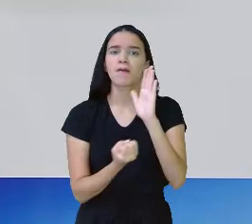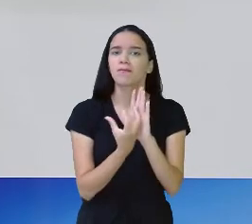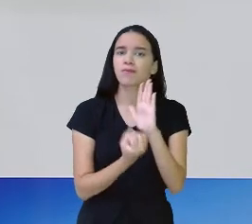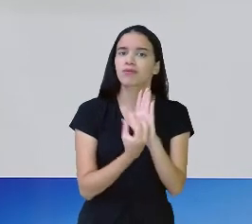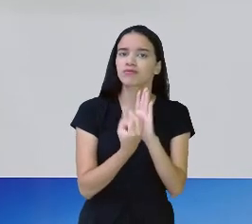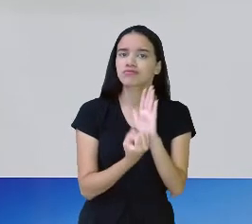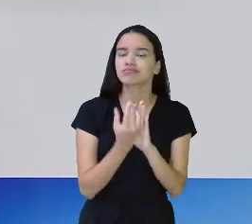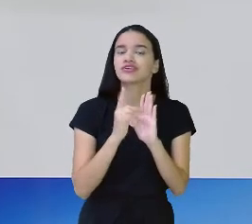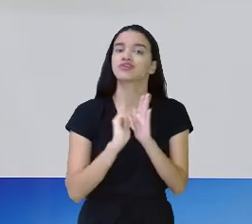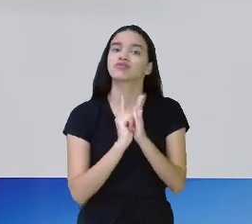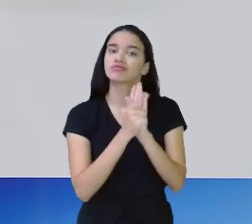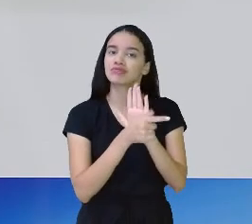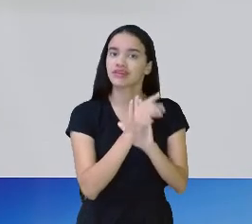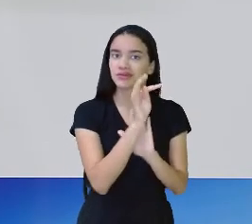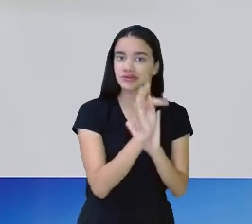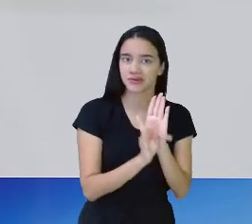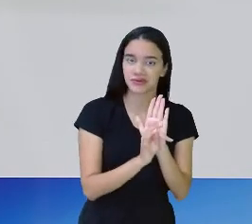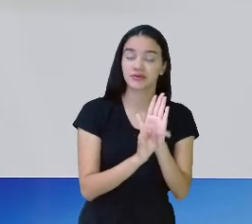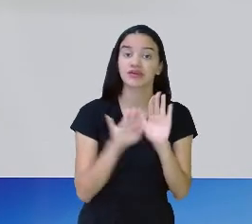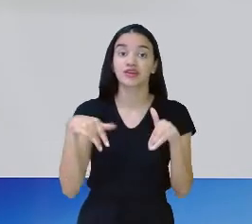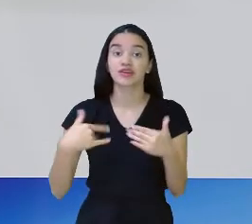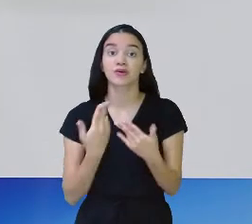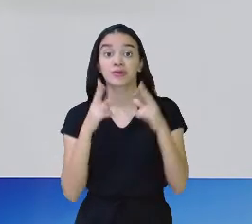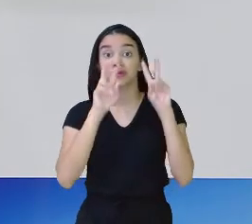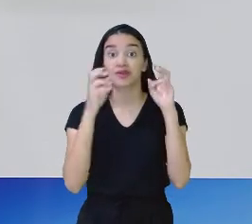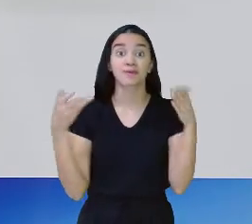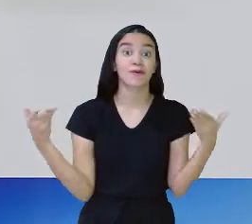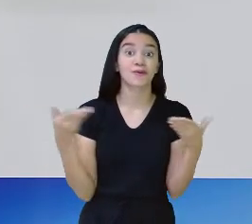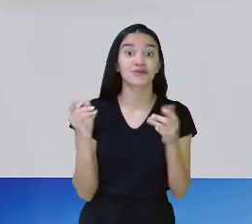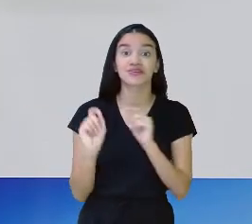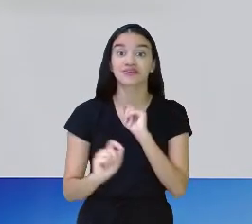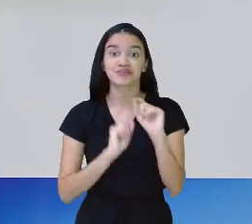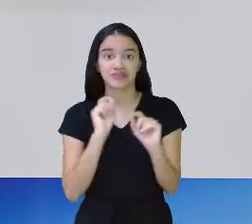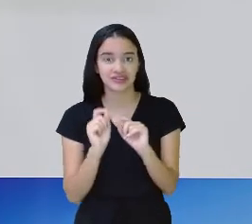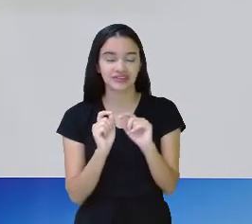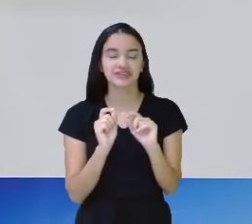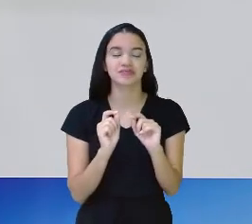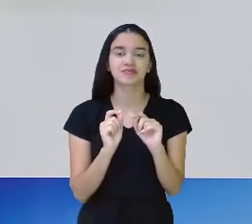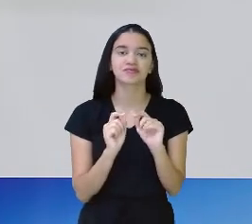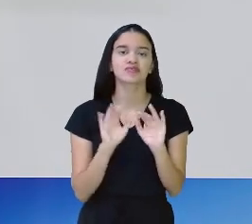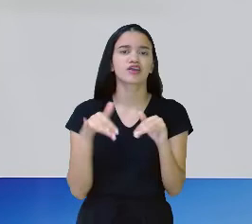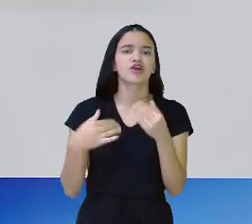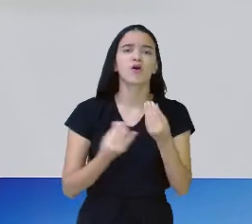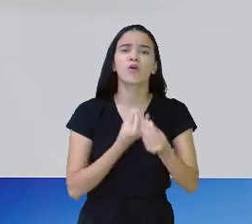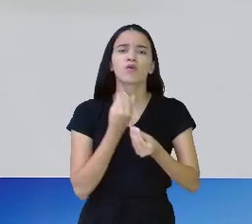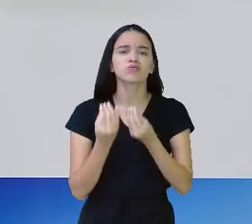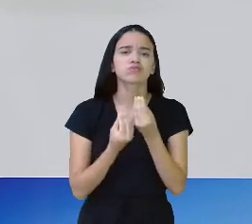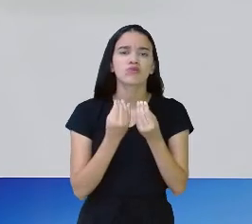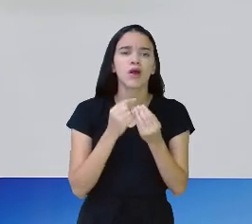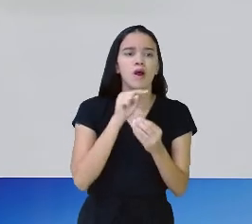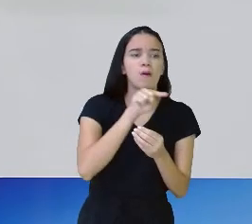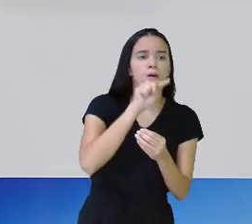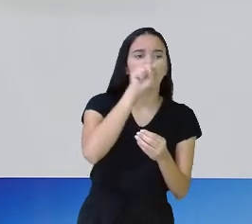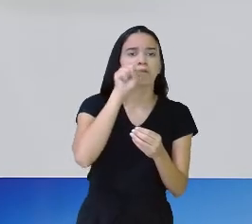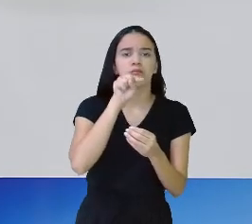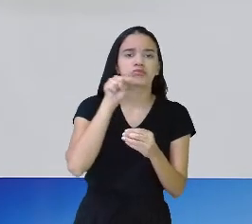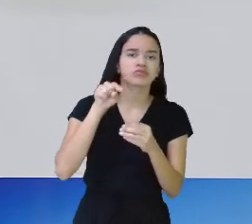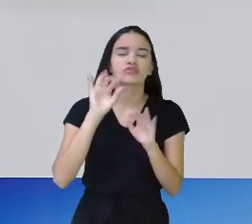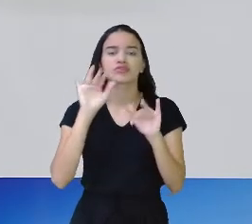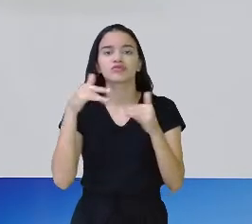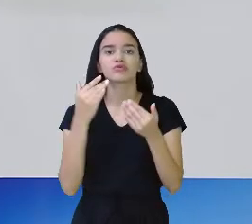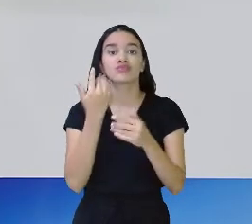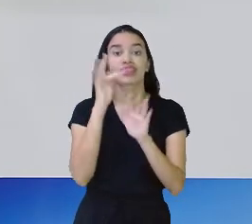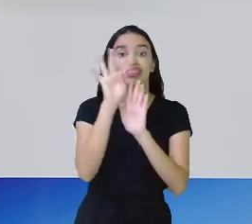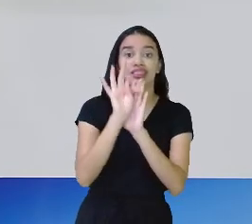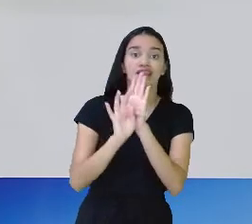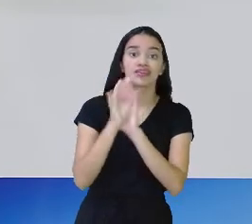esse gênero textual. E aí, o tema da nossa aula hoje é justamente isso: como pontuar um texto de divulgação